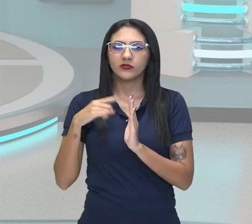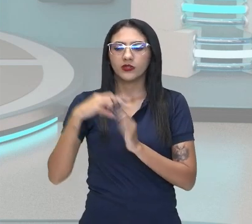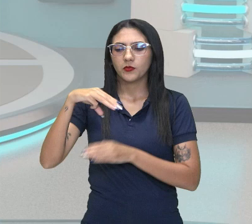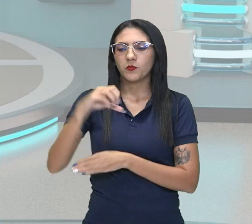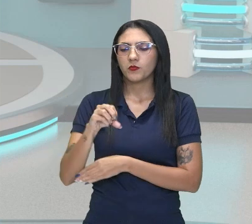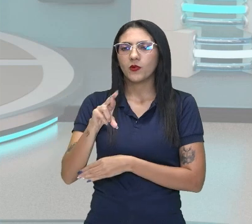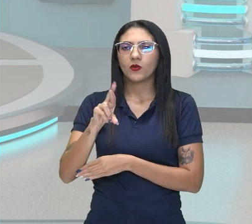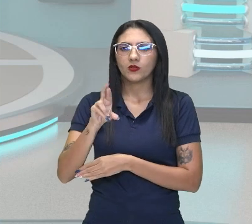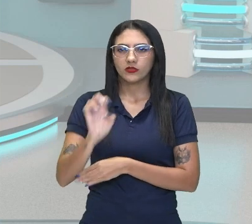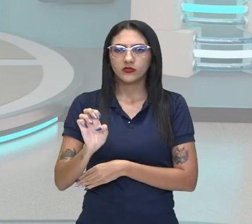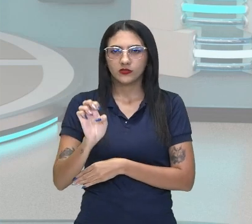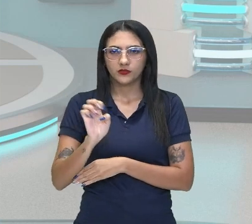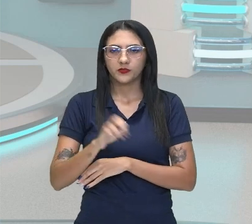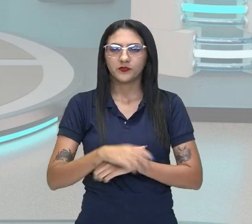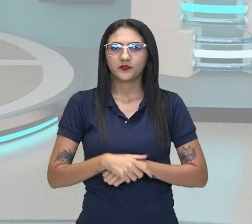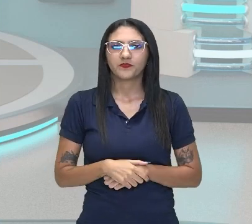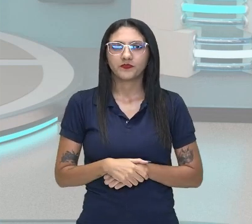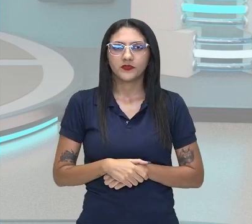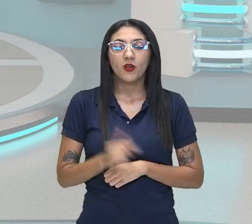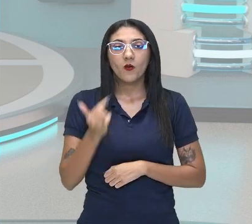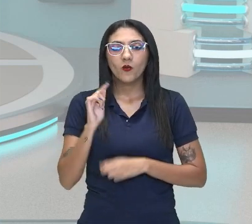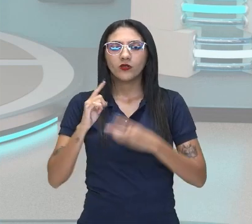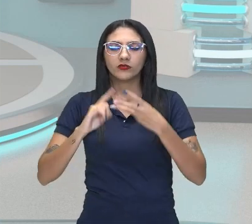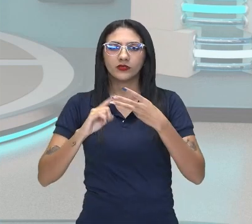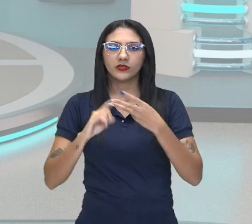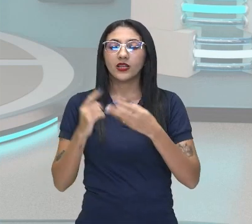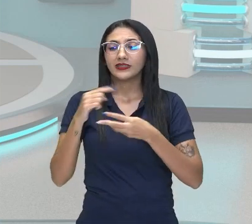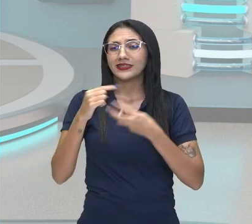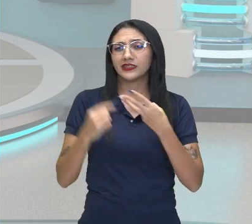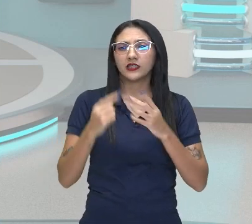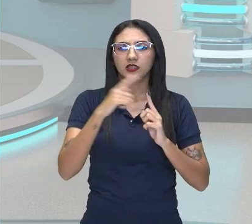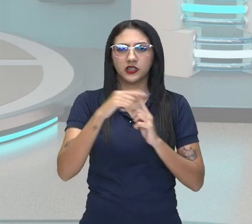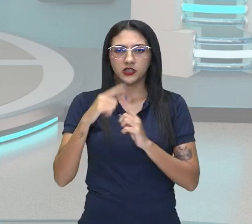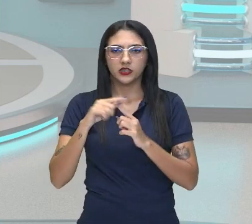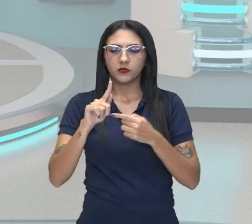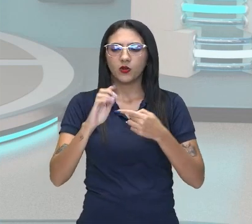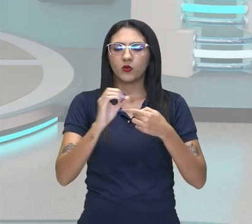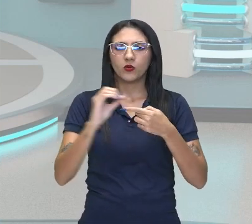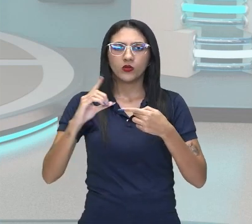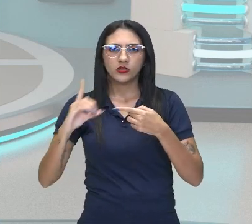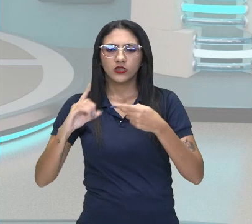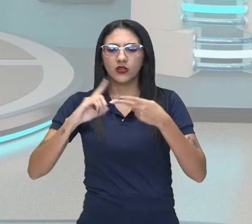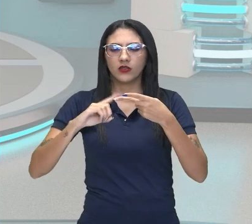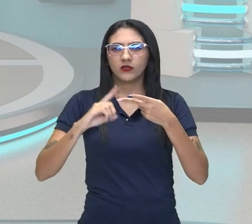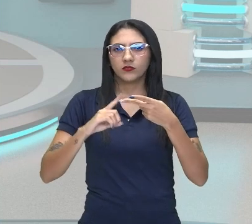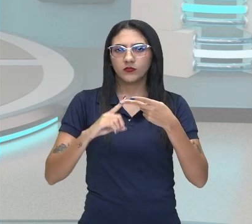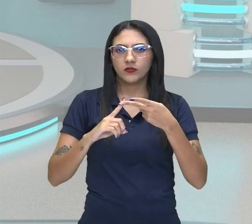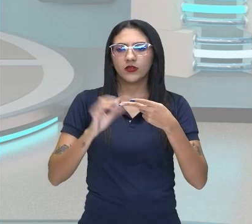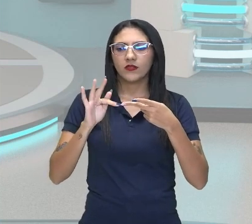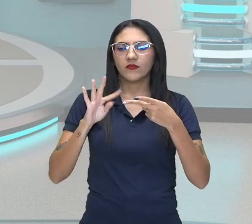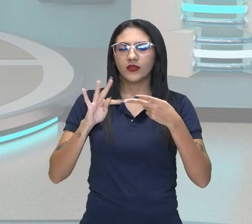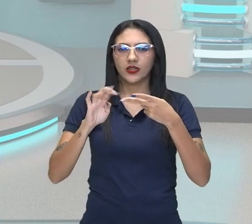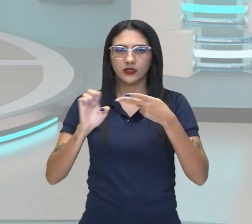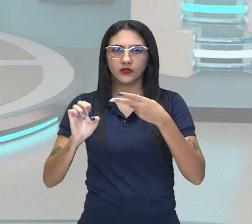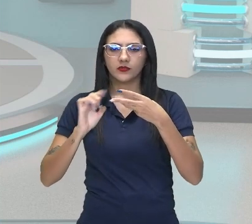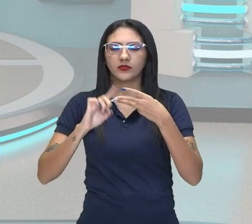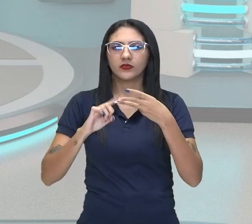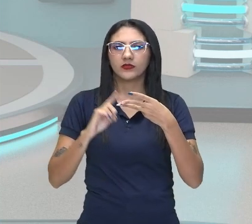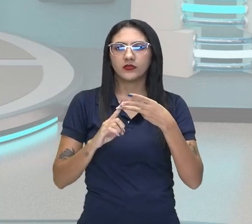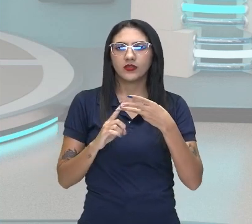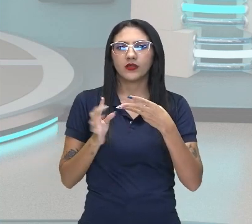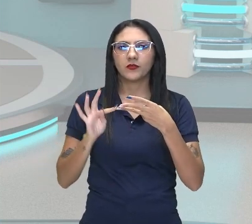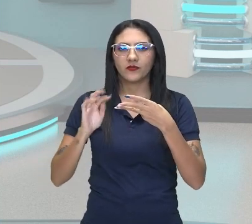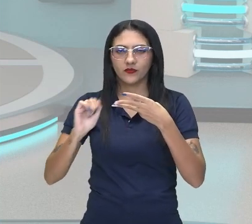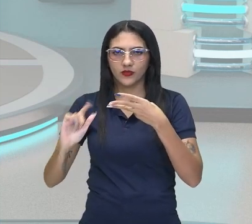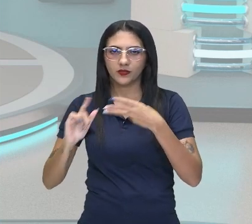adjetivos especiais, que são os irregulares, é good, bad e far, que é better than, worse than